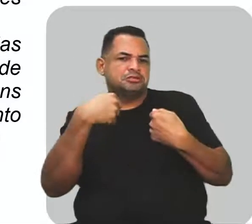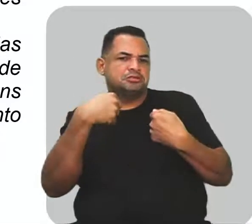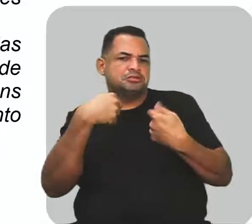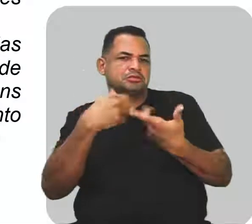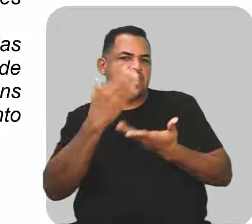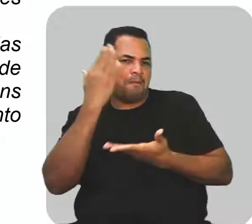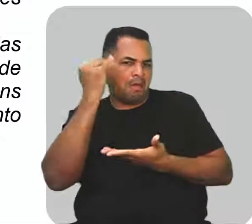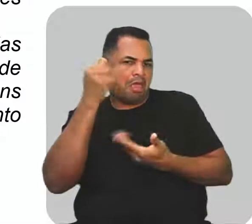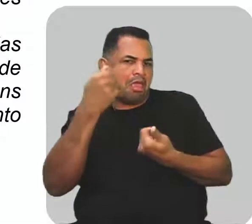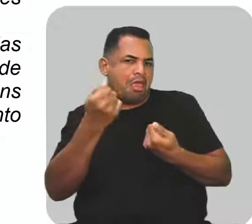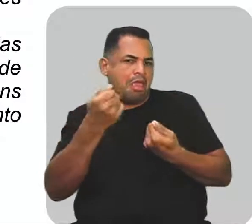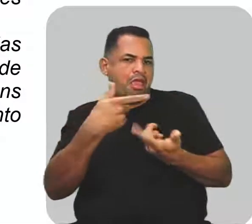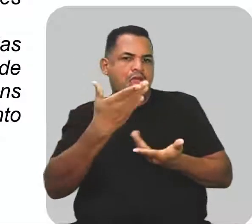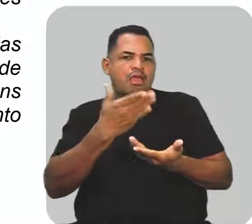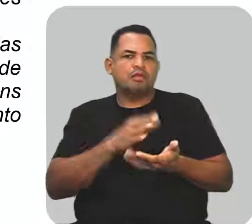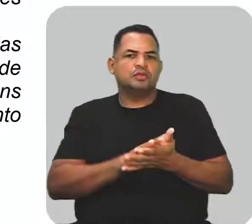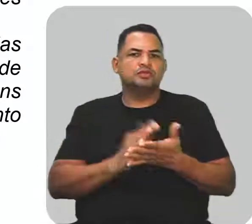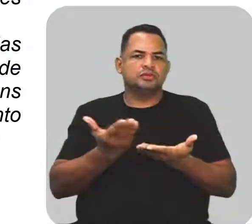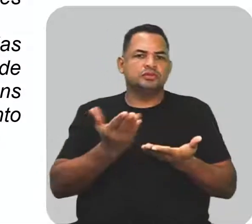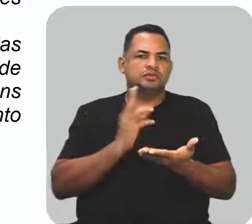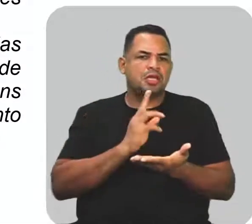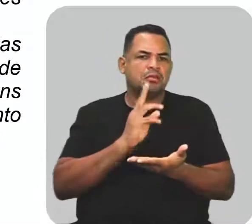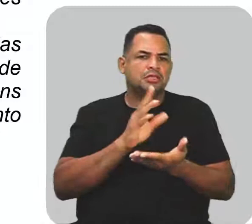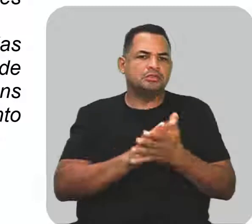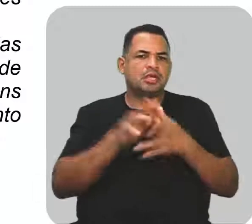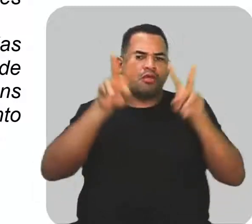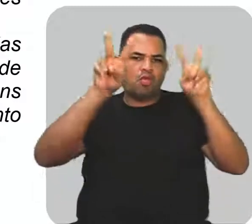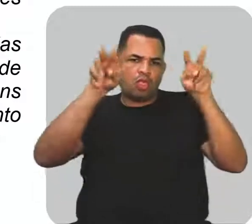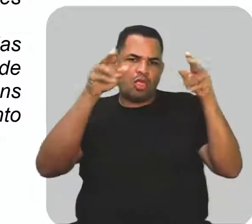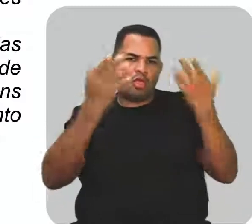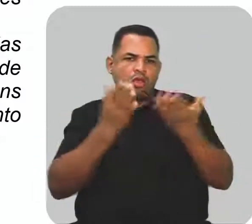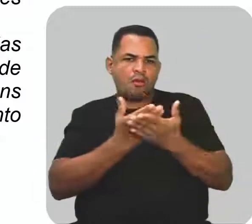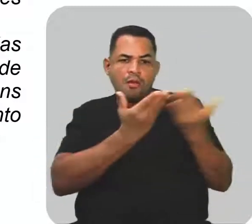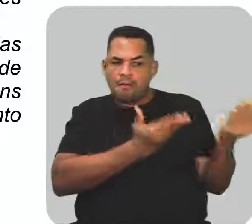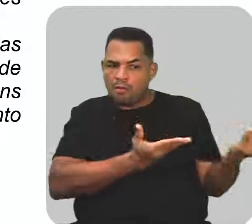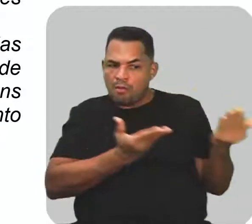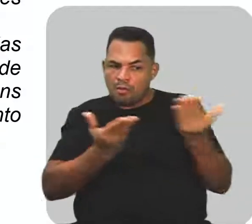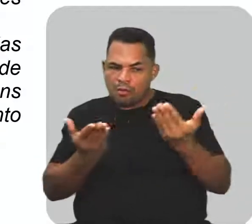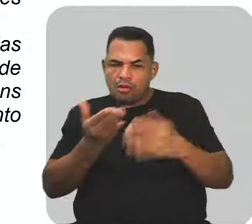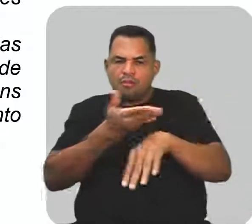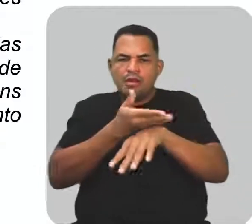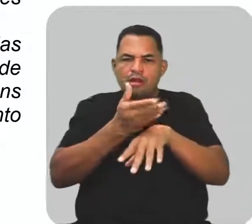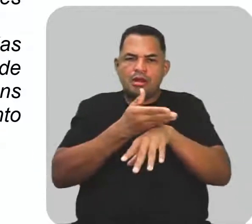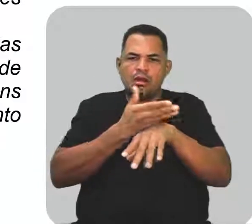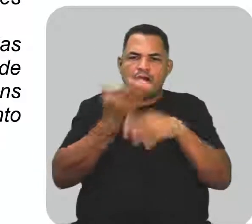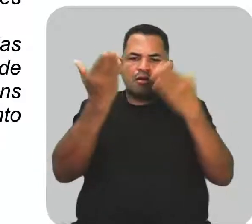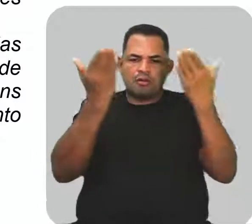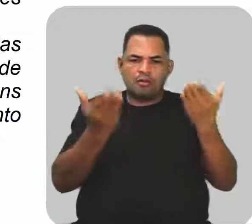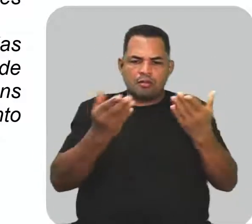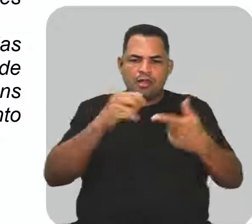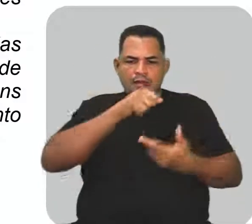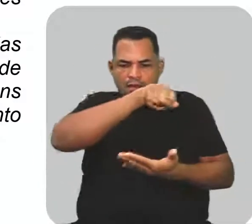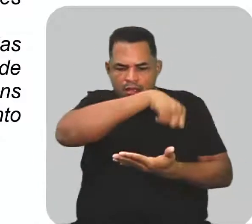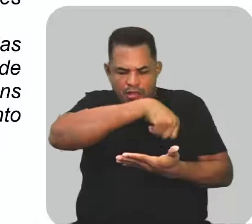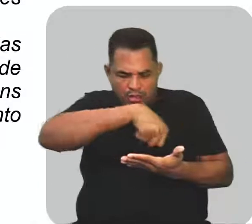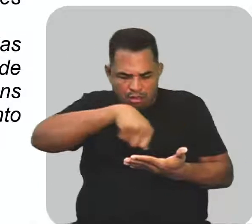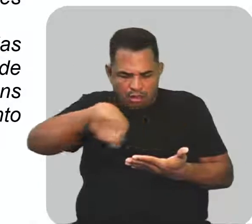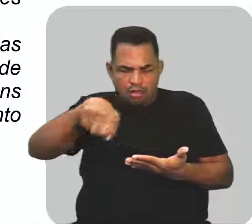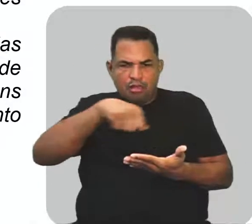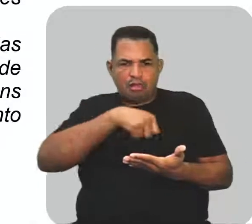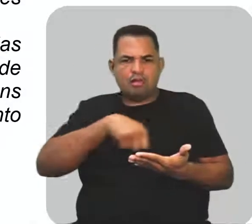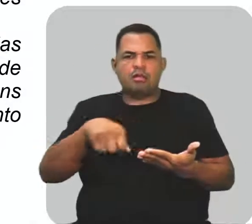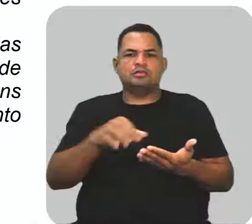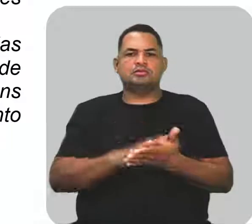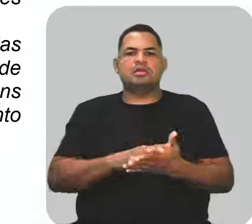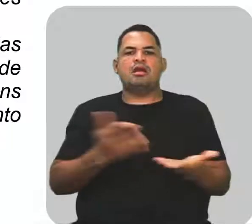gente traz uma temática, isso para te convidar já a exercitar a questão aí da produção para